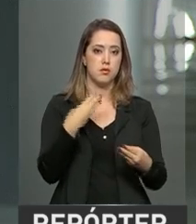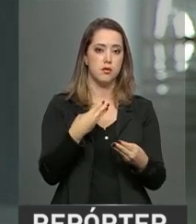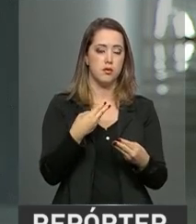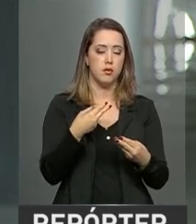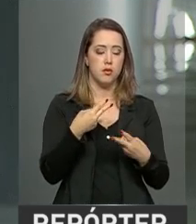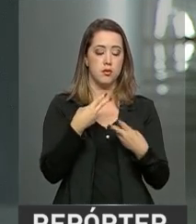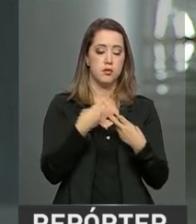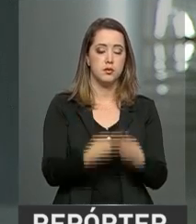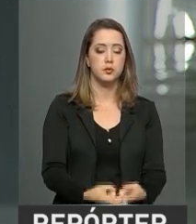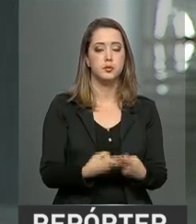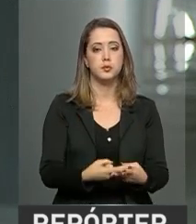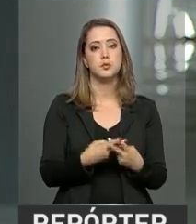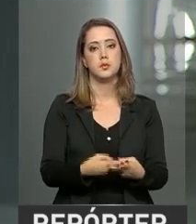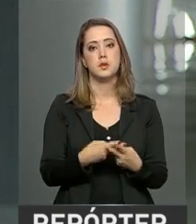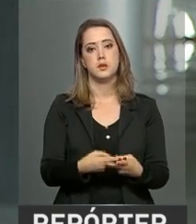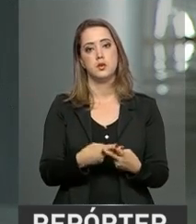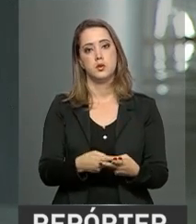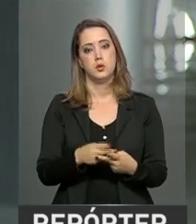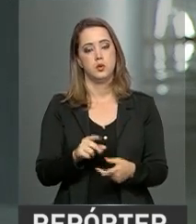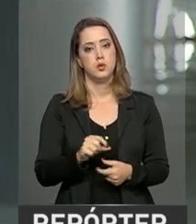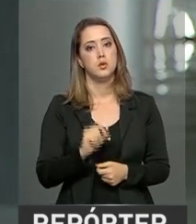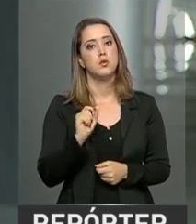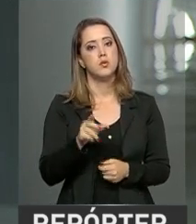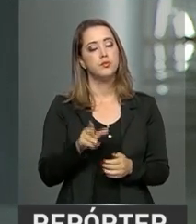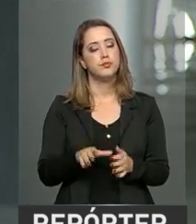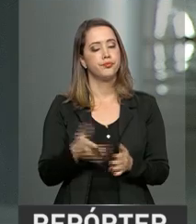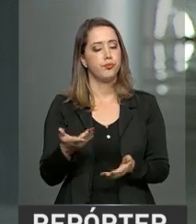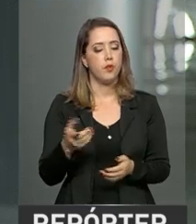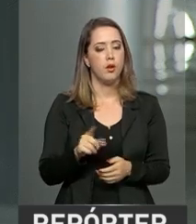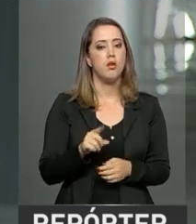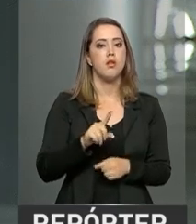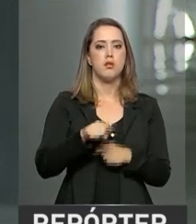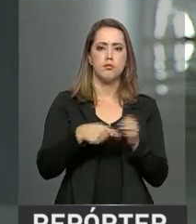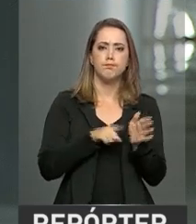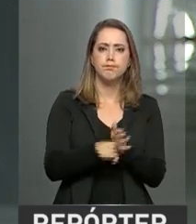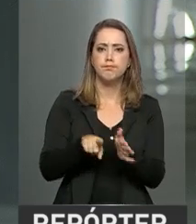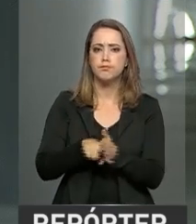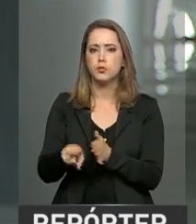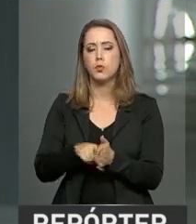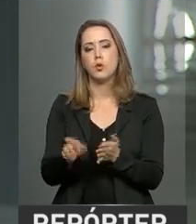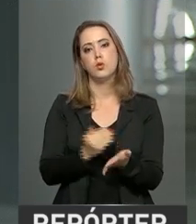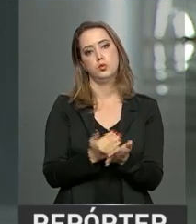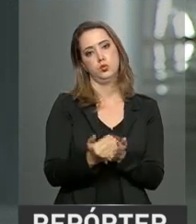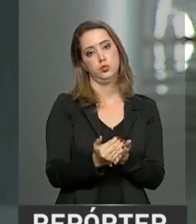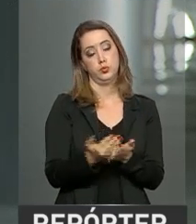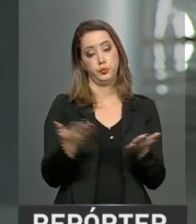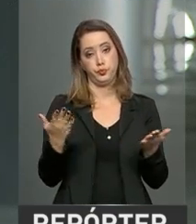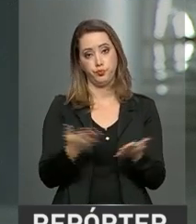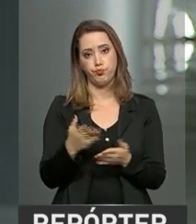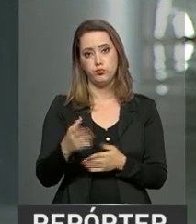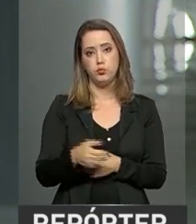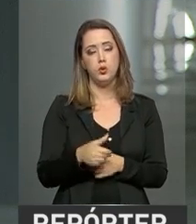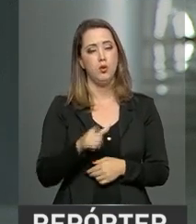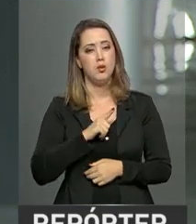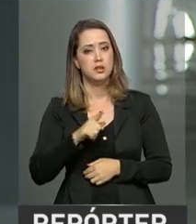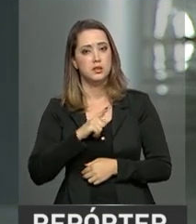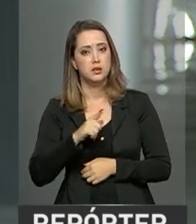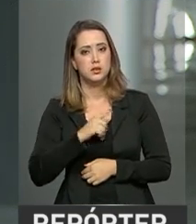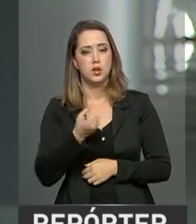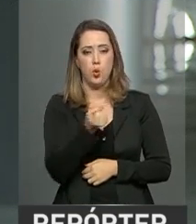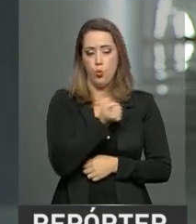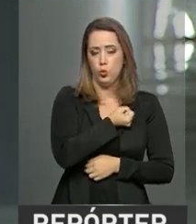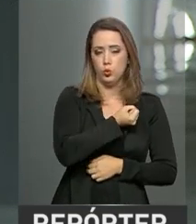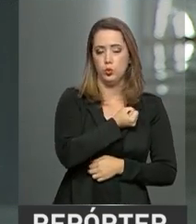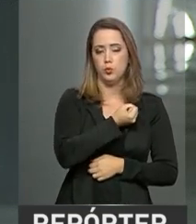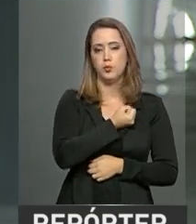contra os acusados e as investigações continuam. Os últimos números que existem de levantamento no país em relação a casos